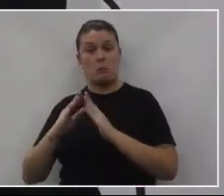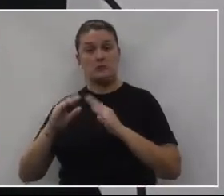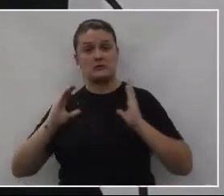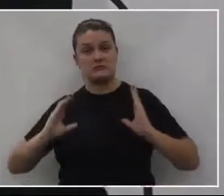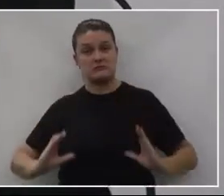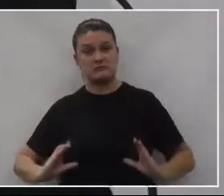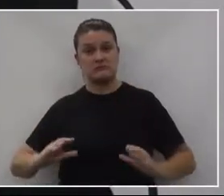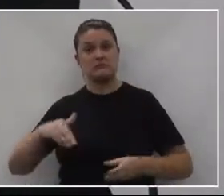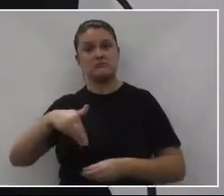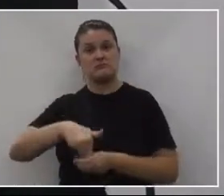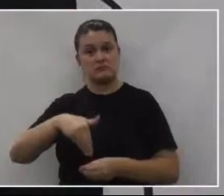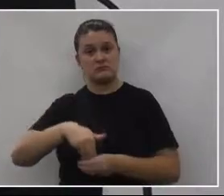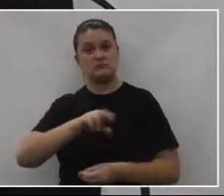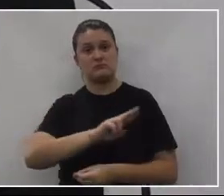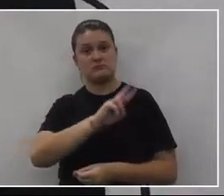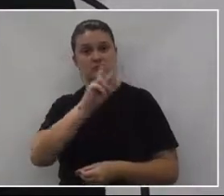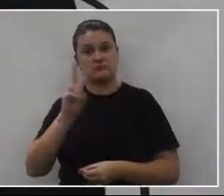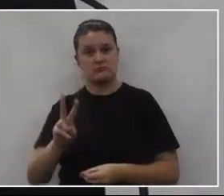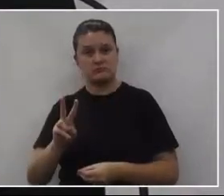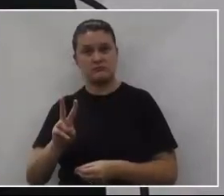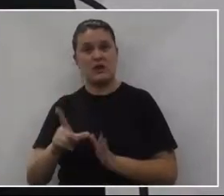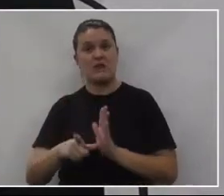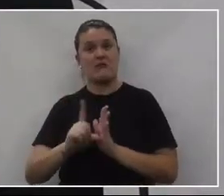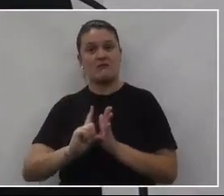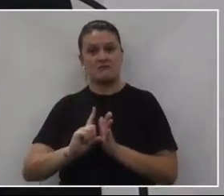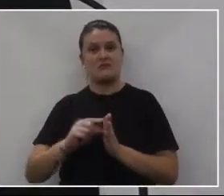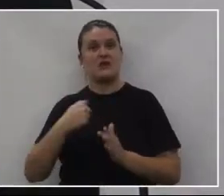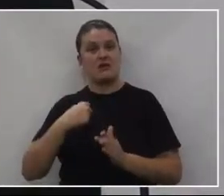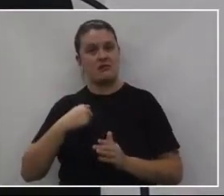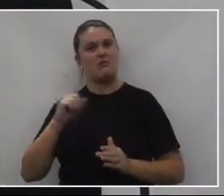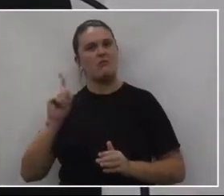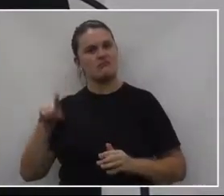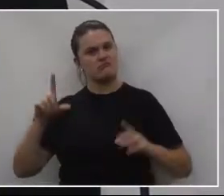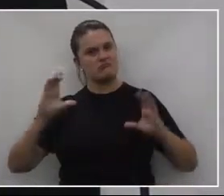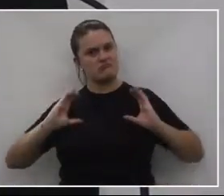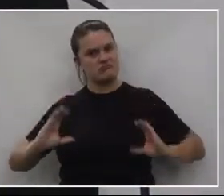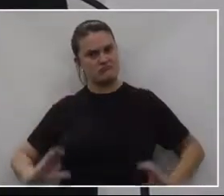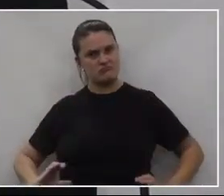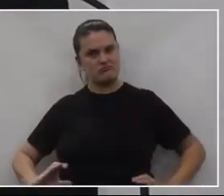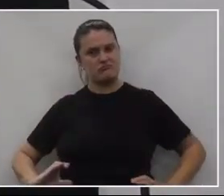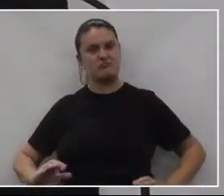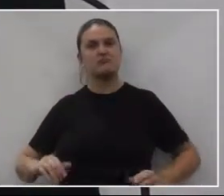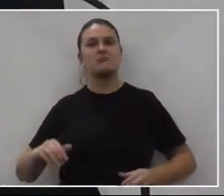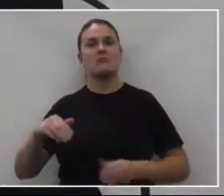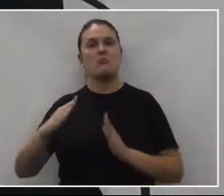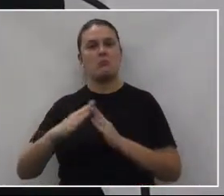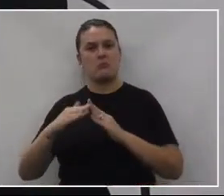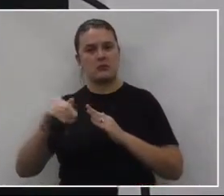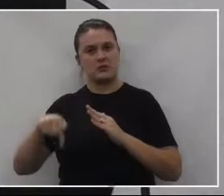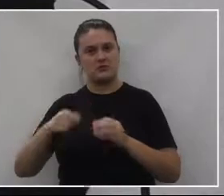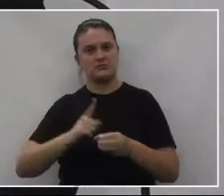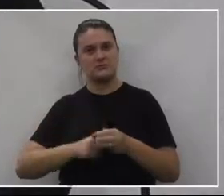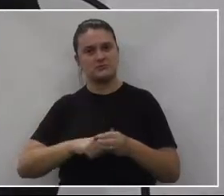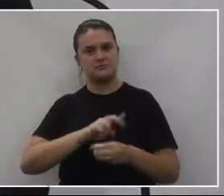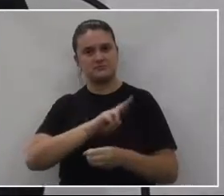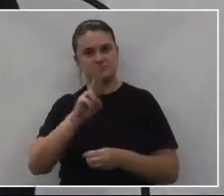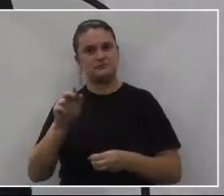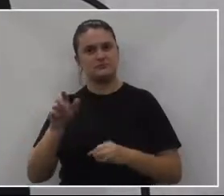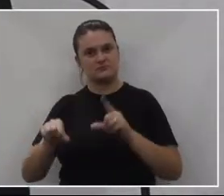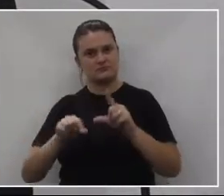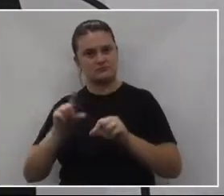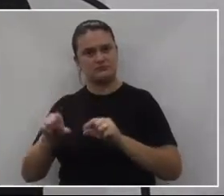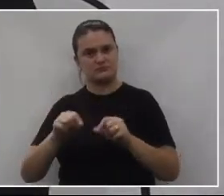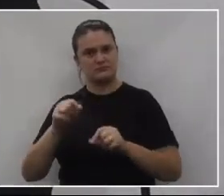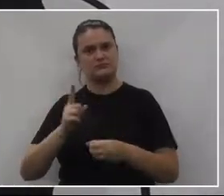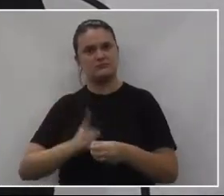União da Vitória, antes de juiz de direito, eu sou Carlos Mattioli, cidadão que aqui reside, escolhi